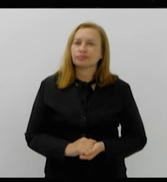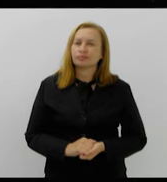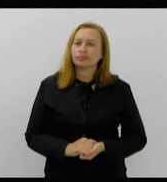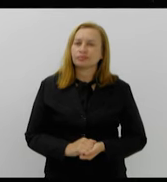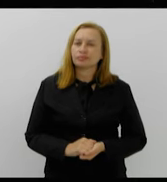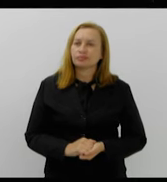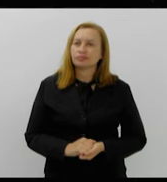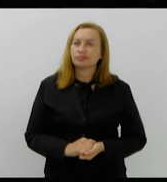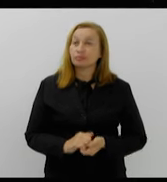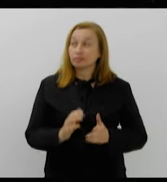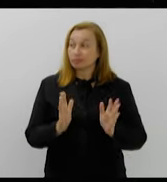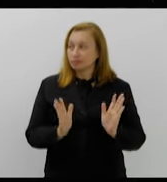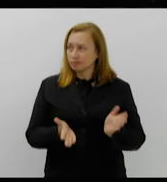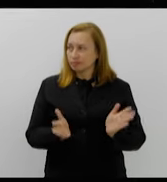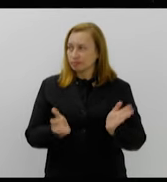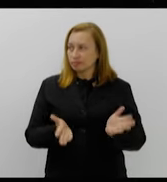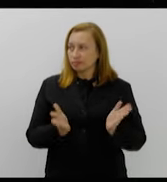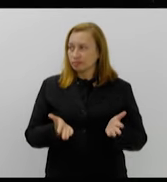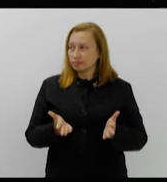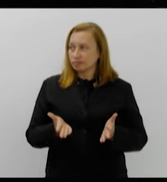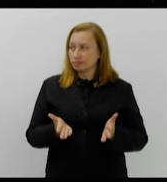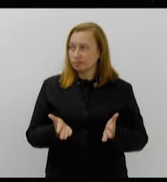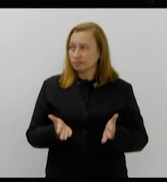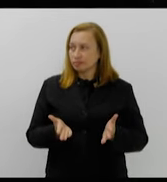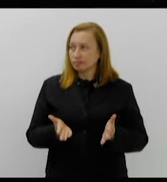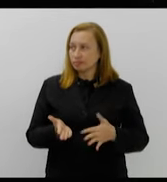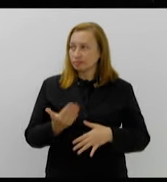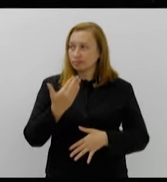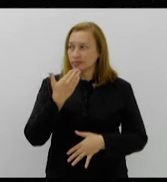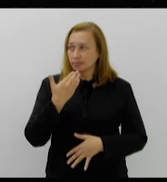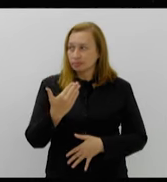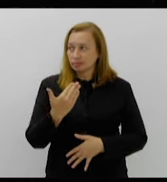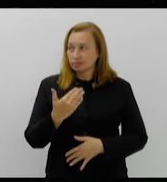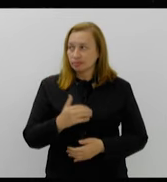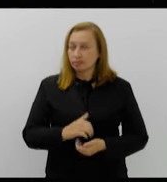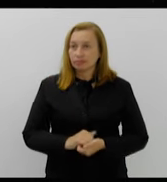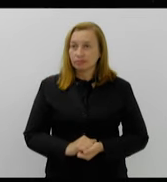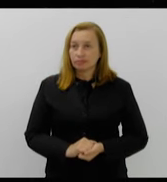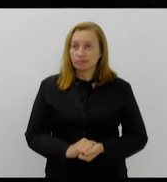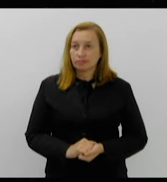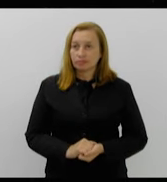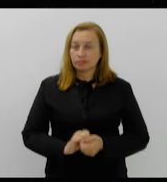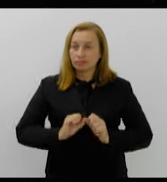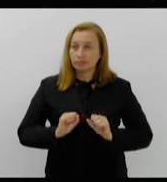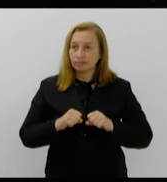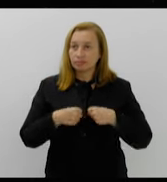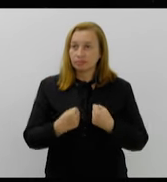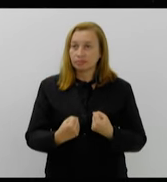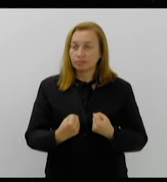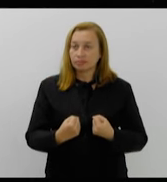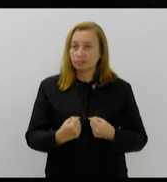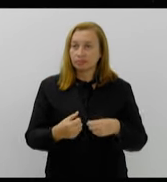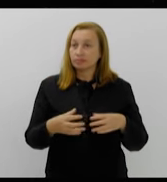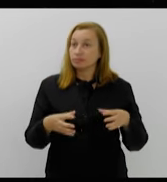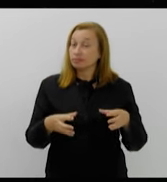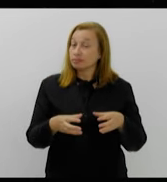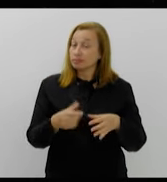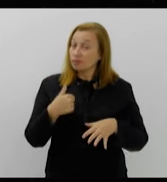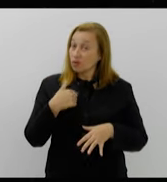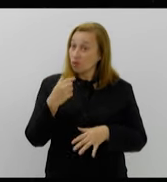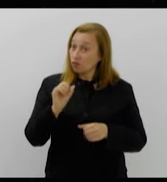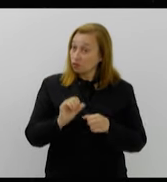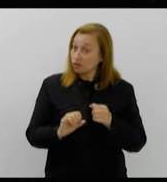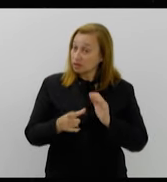utilizo agora esse momento no expediente final para reforçar uma colocação que fiz